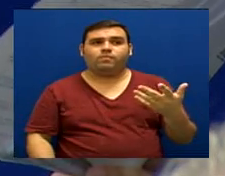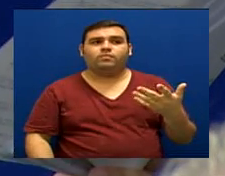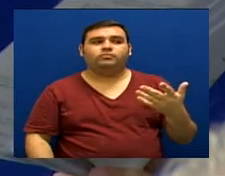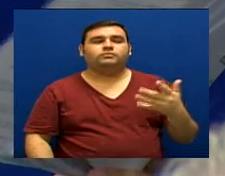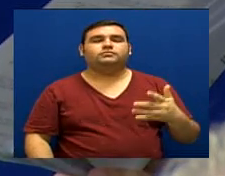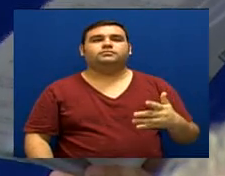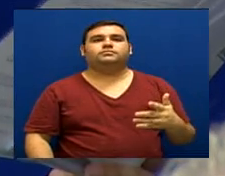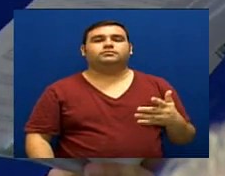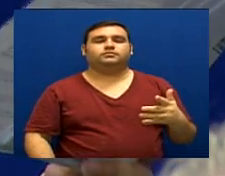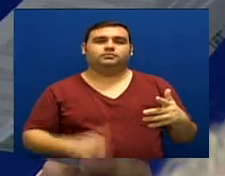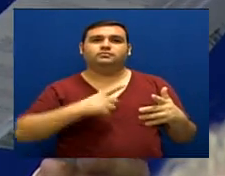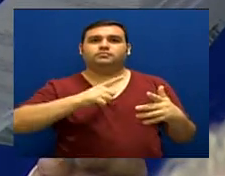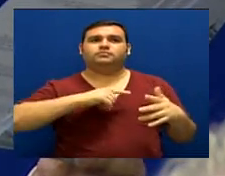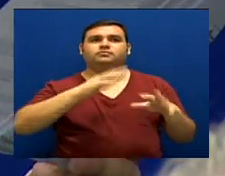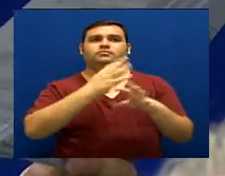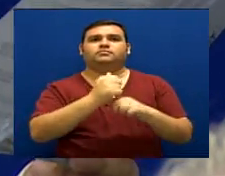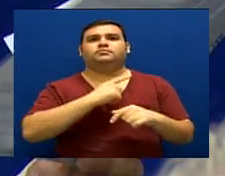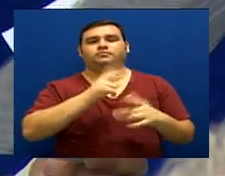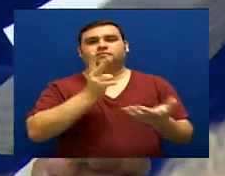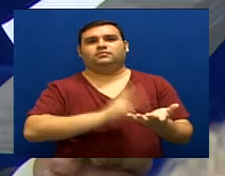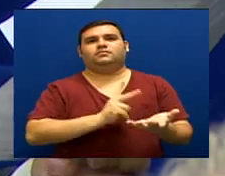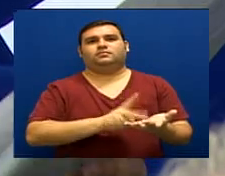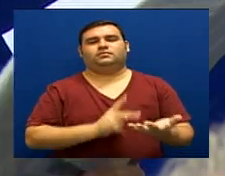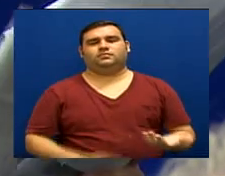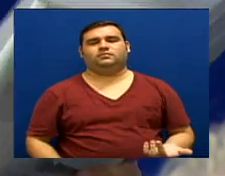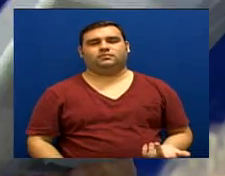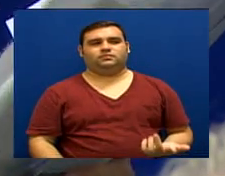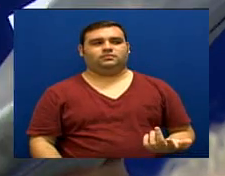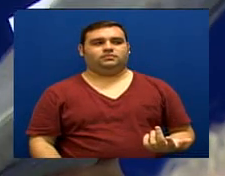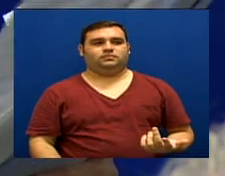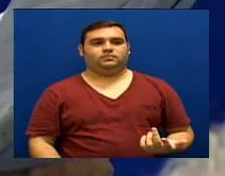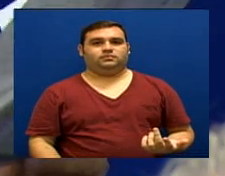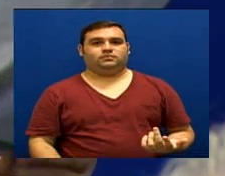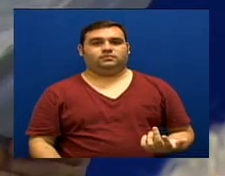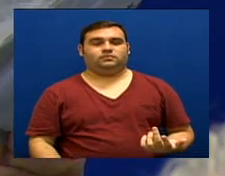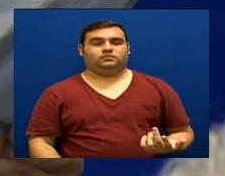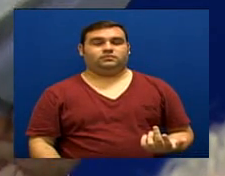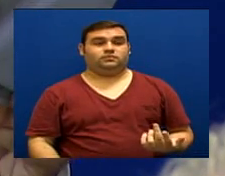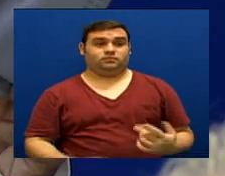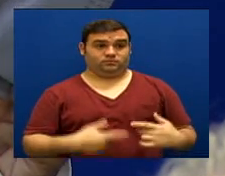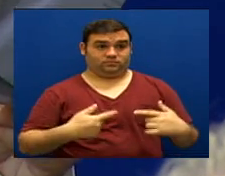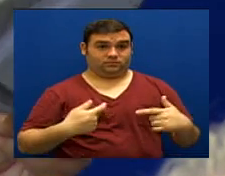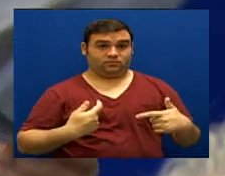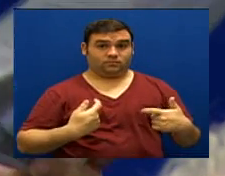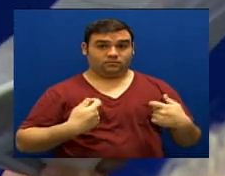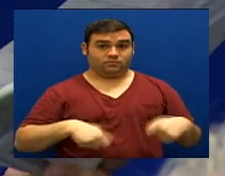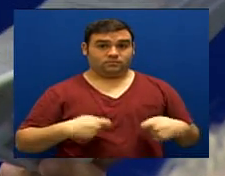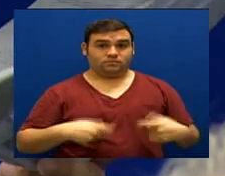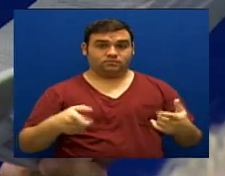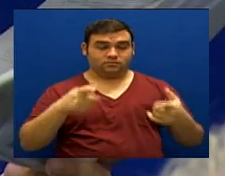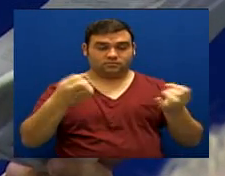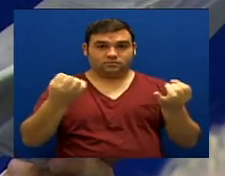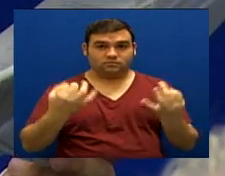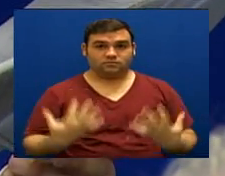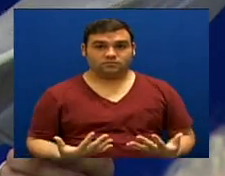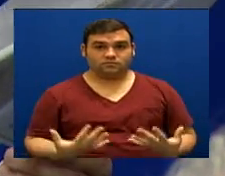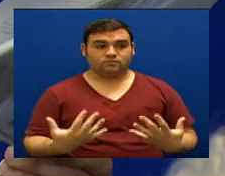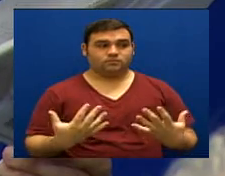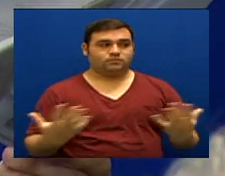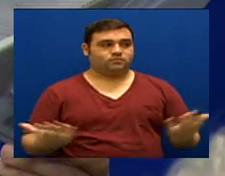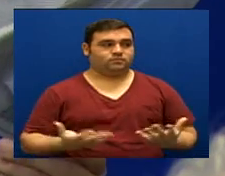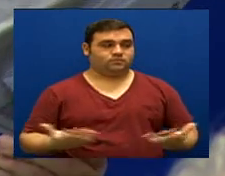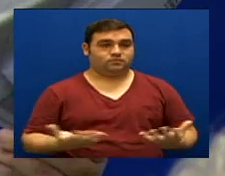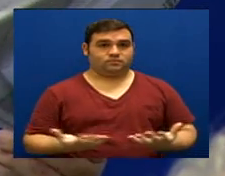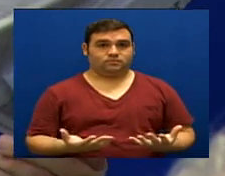dotação tac ainda existindo bom eu preciso que o senhor informe e se